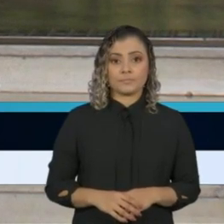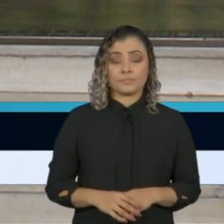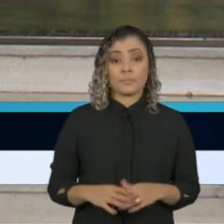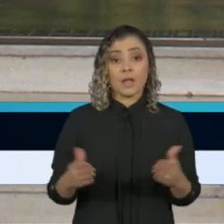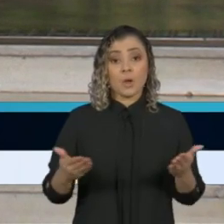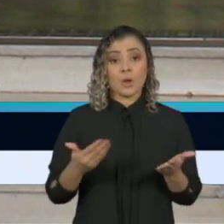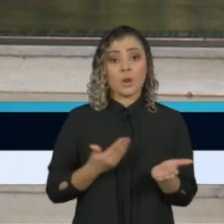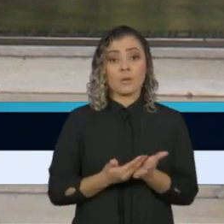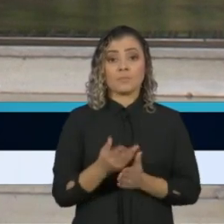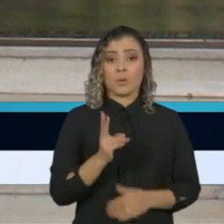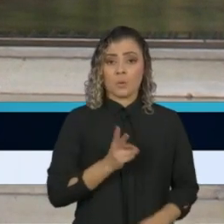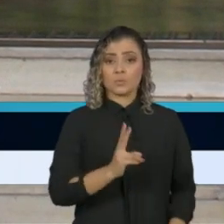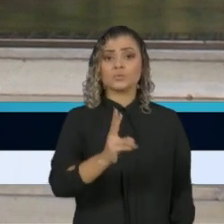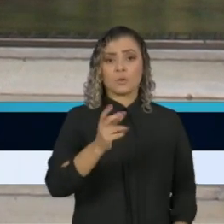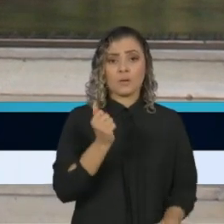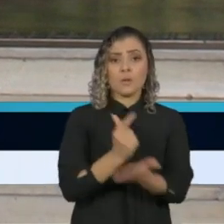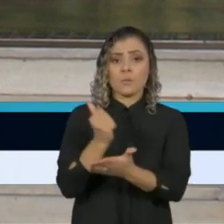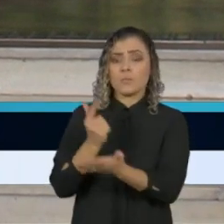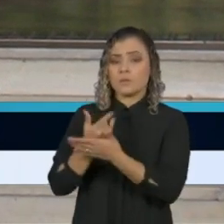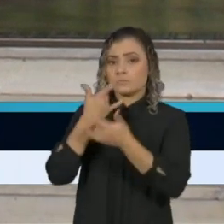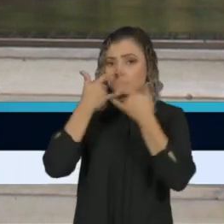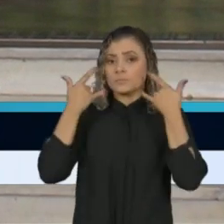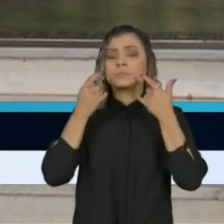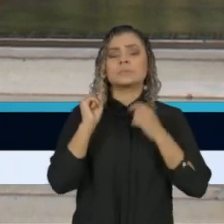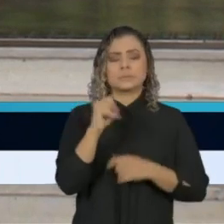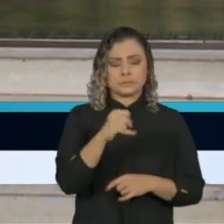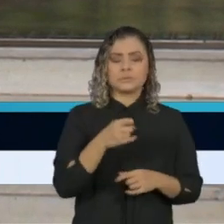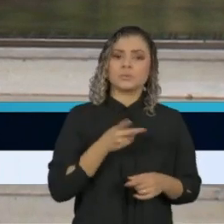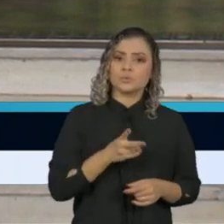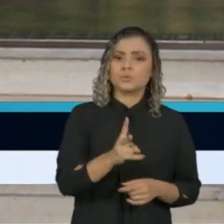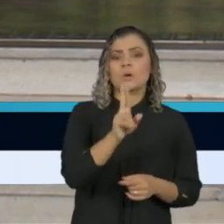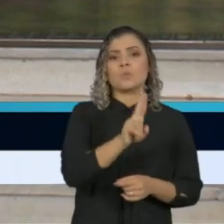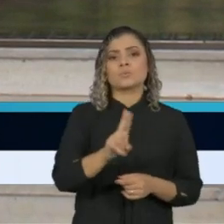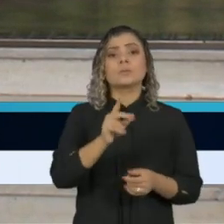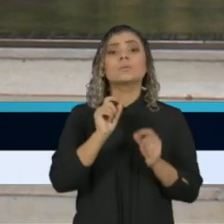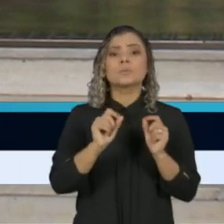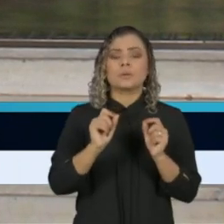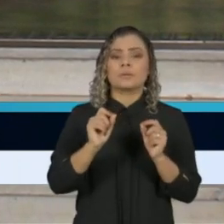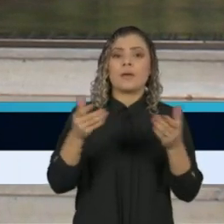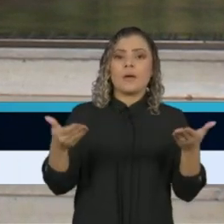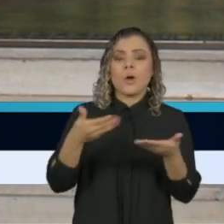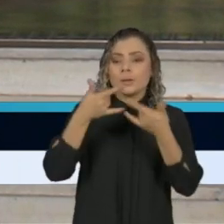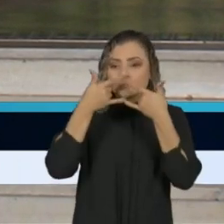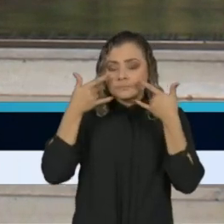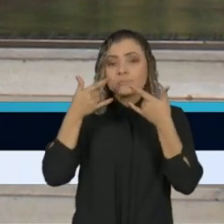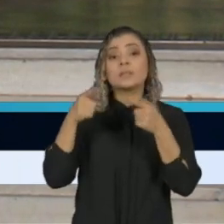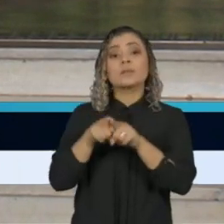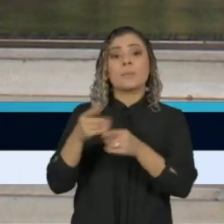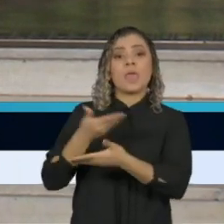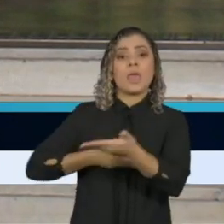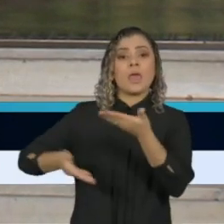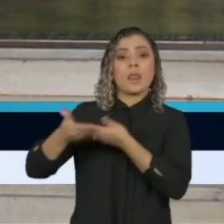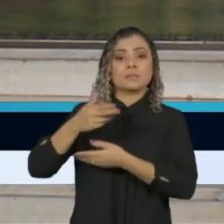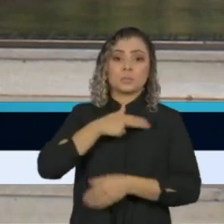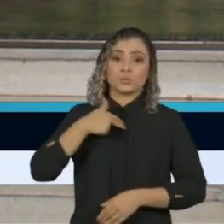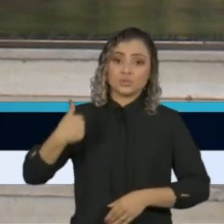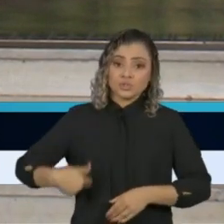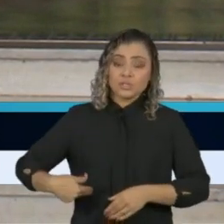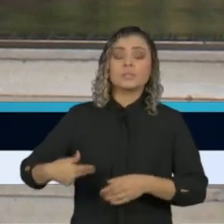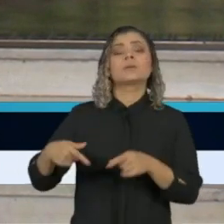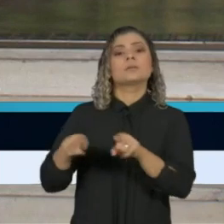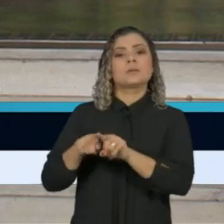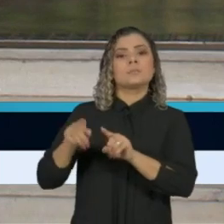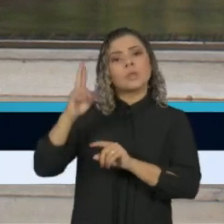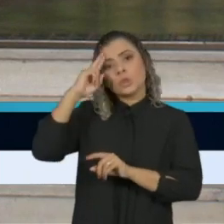Vamos continuar comprando máscaras e vamos continuar utilizando as boas relações que cultivamos com a China, com o governo chinês e